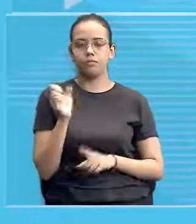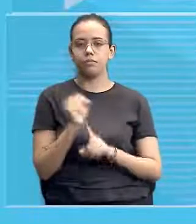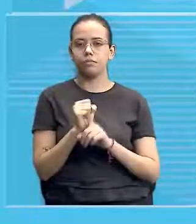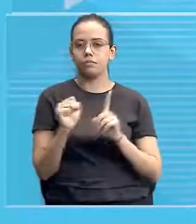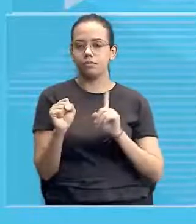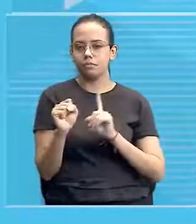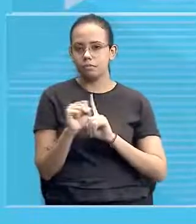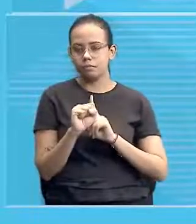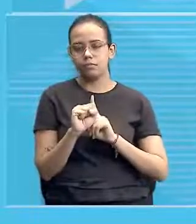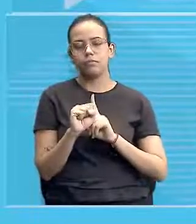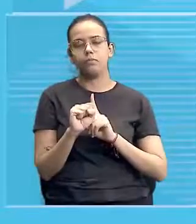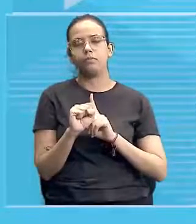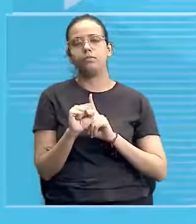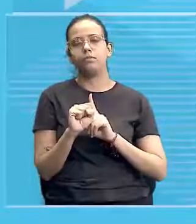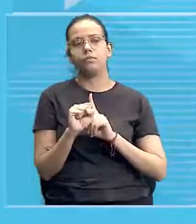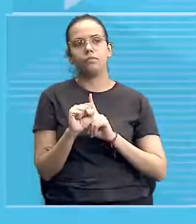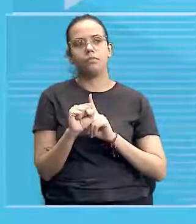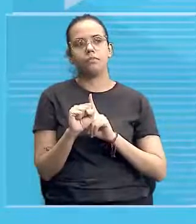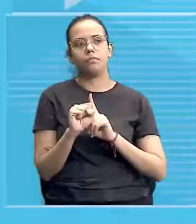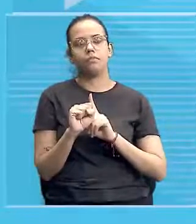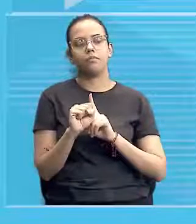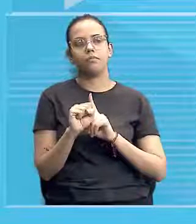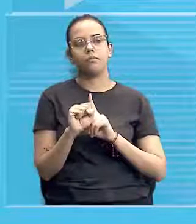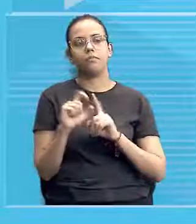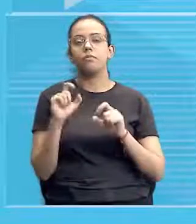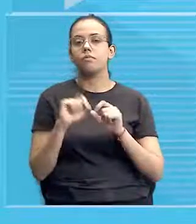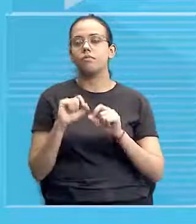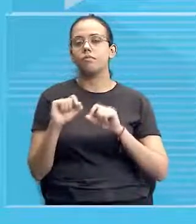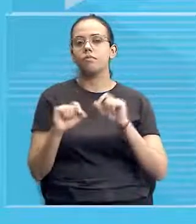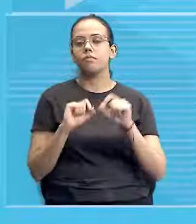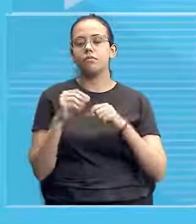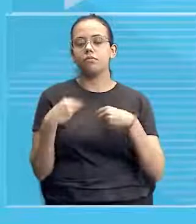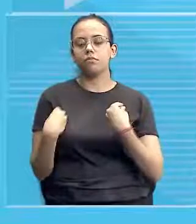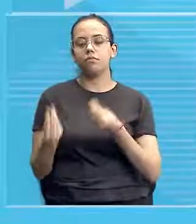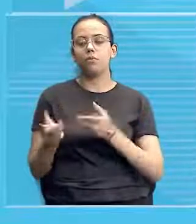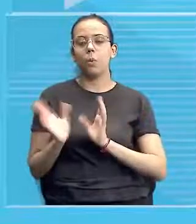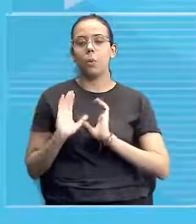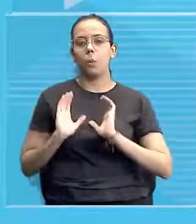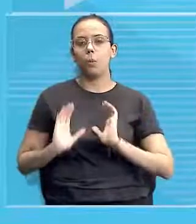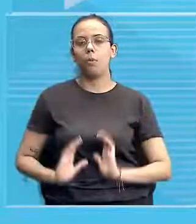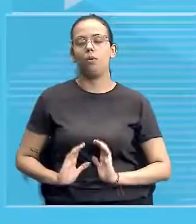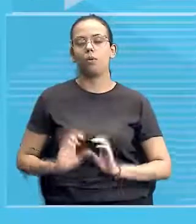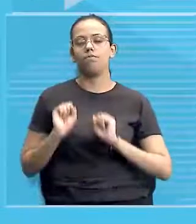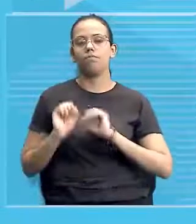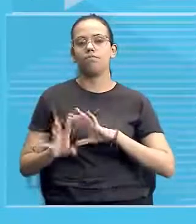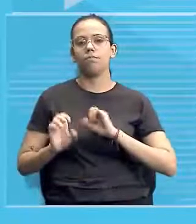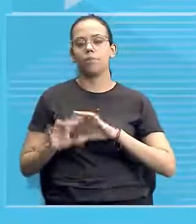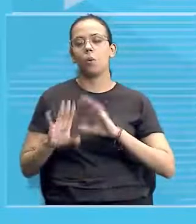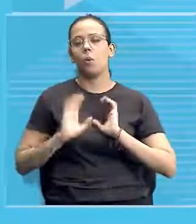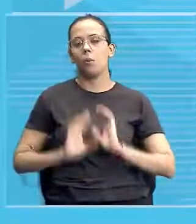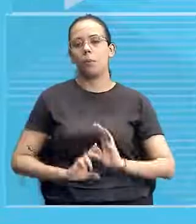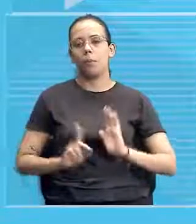sociedade coloca nela? Um comportamento maternal.